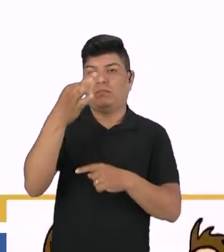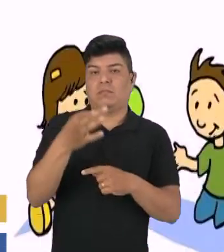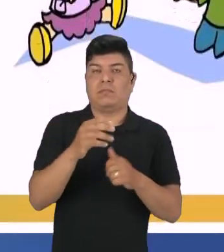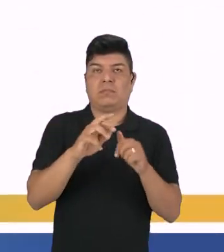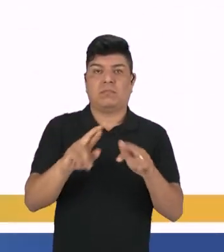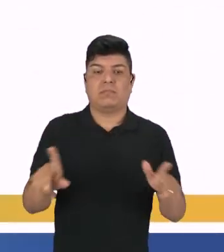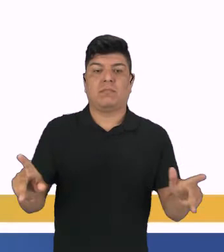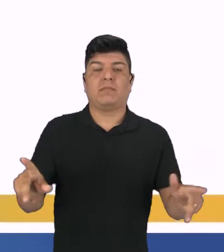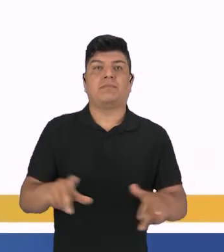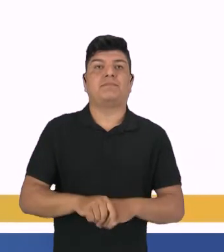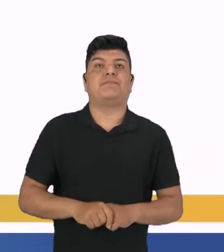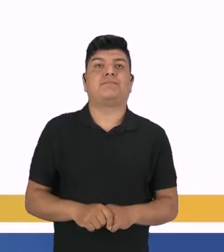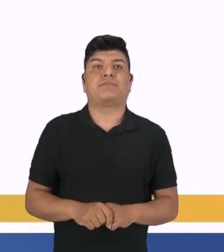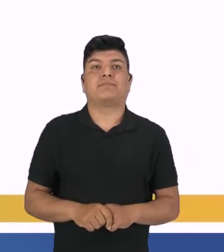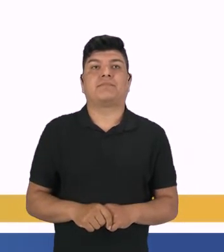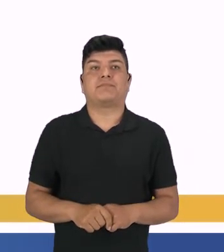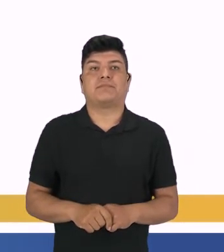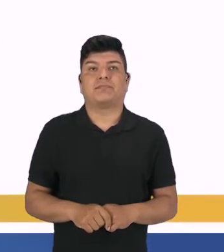exata, ok?